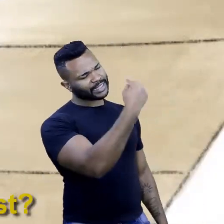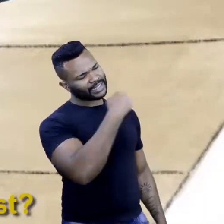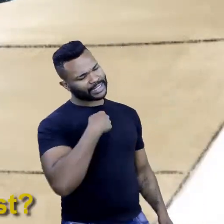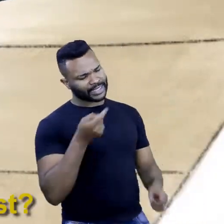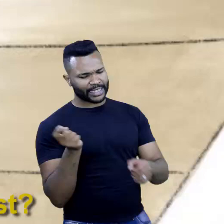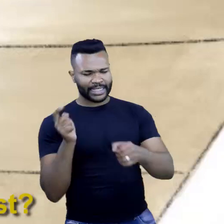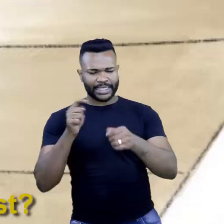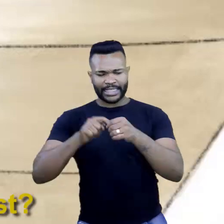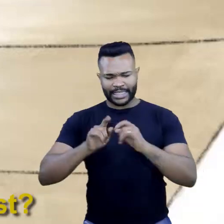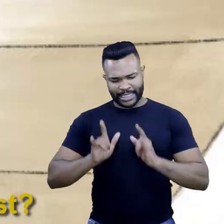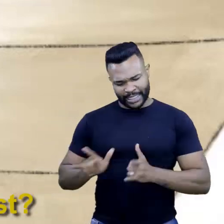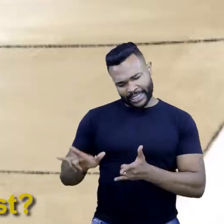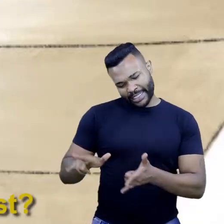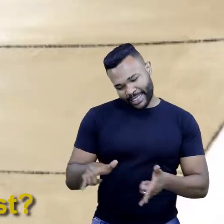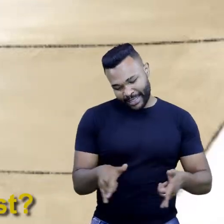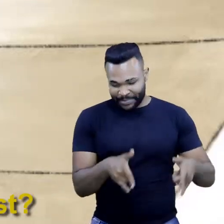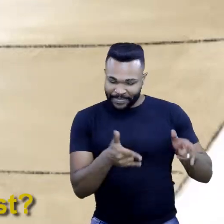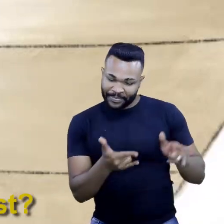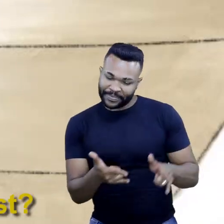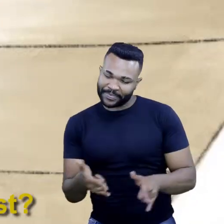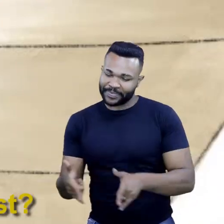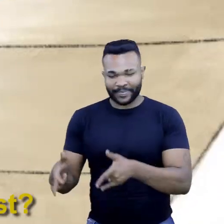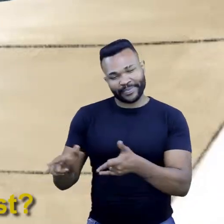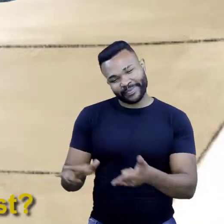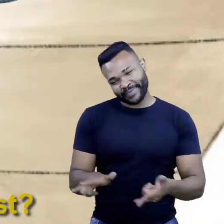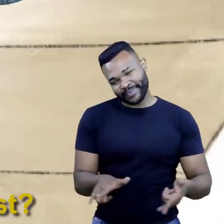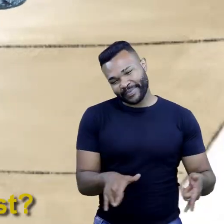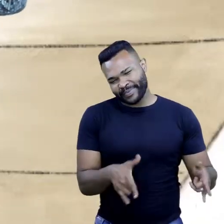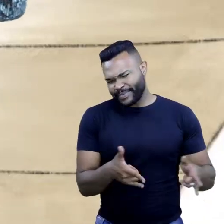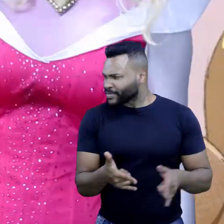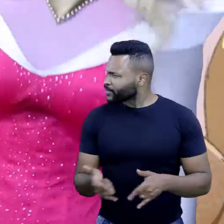Quem vai querer voltar pro ninho?